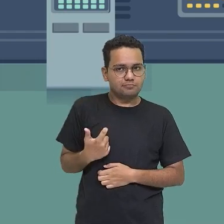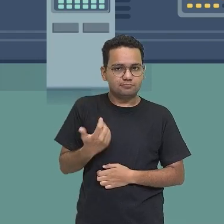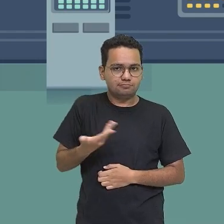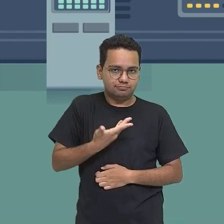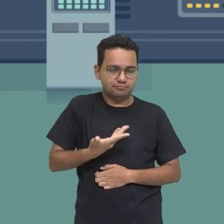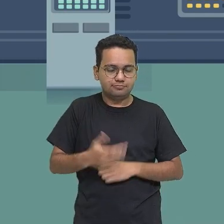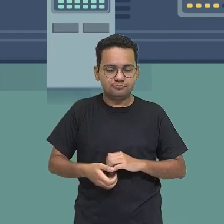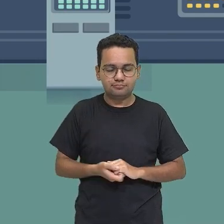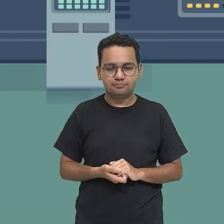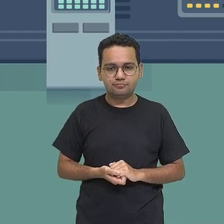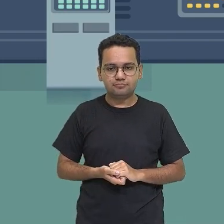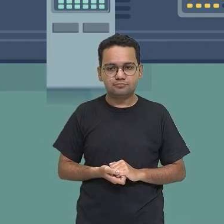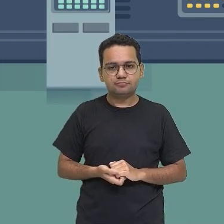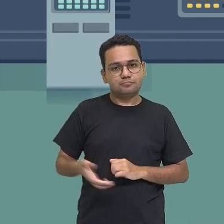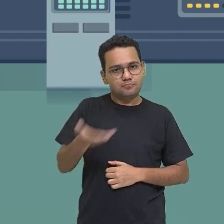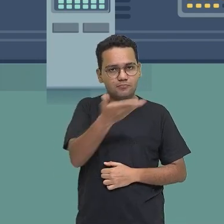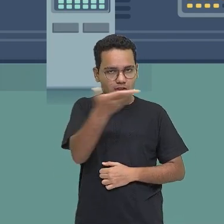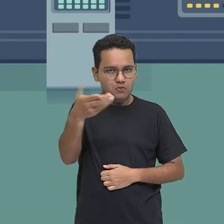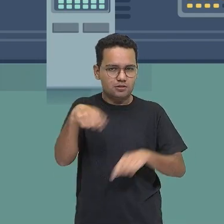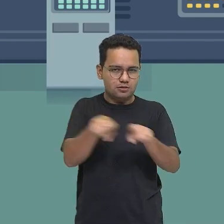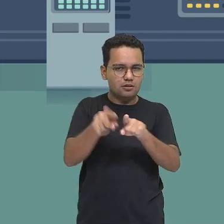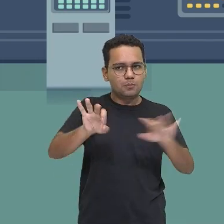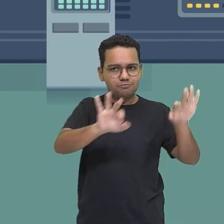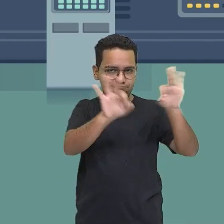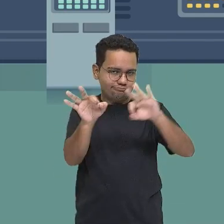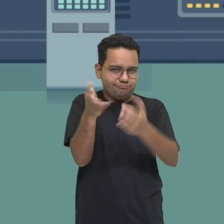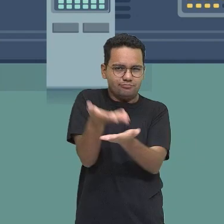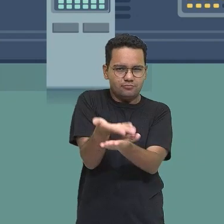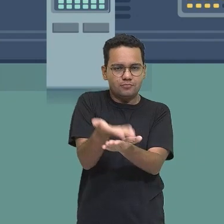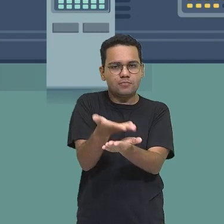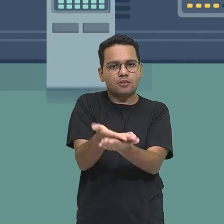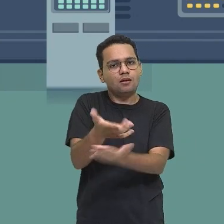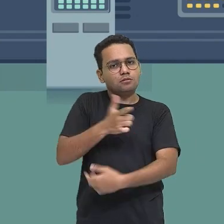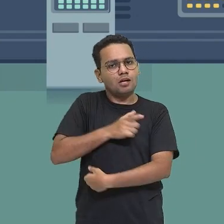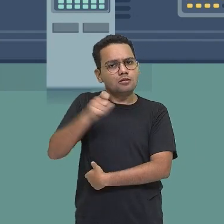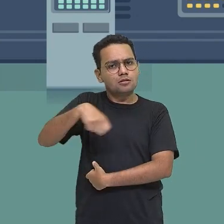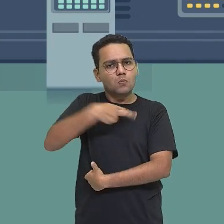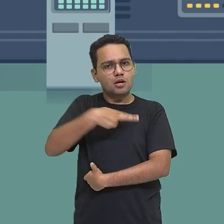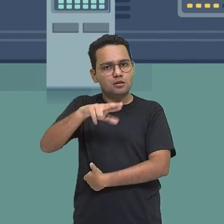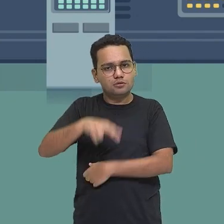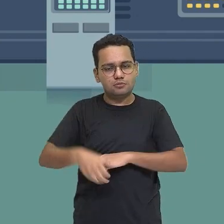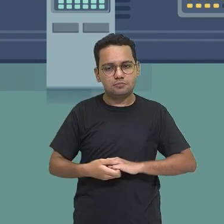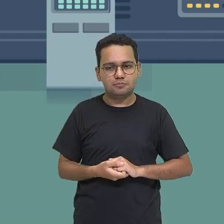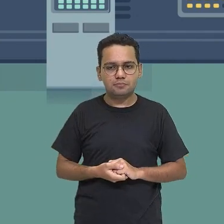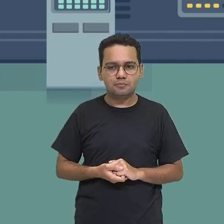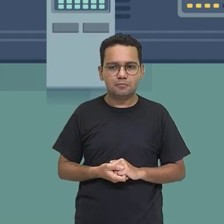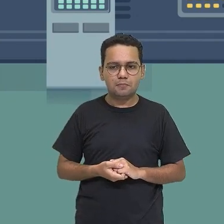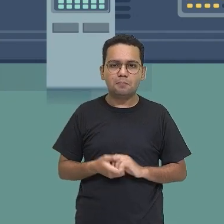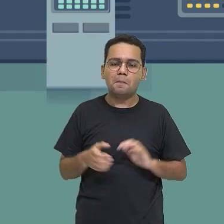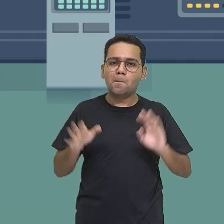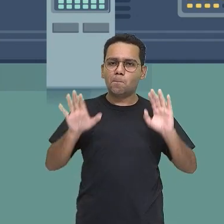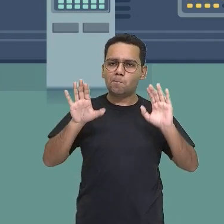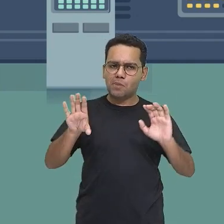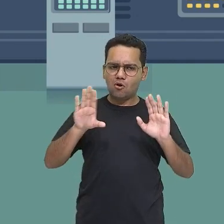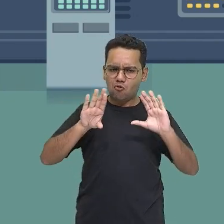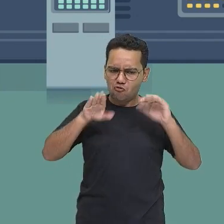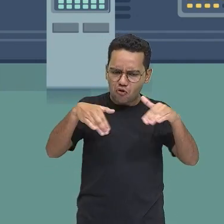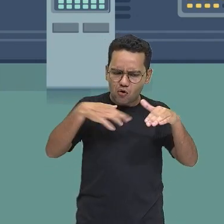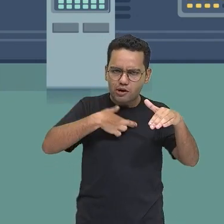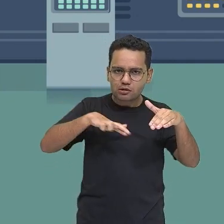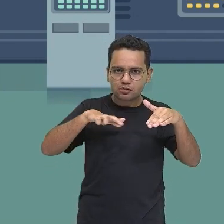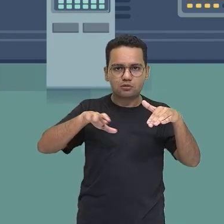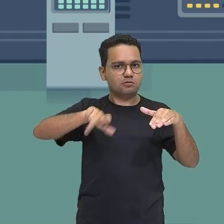Farias, e acredito que vocês também tenham uma religião. Mas aqui nós vamos falar de